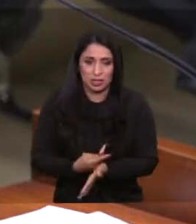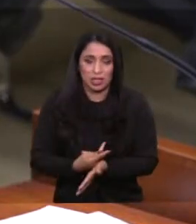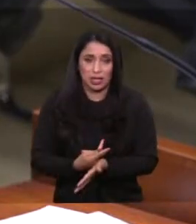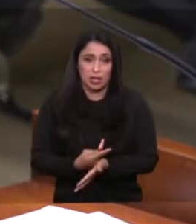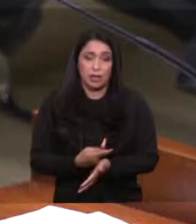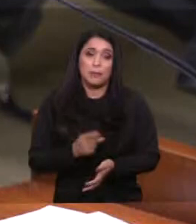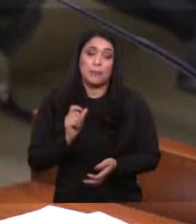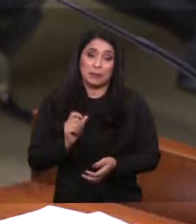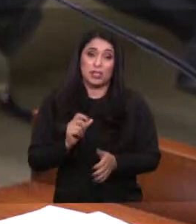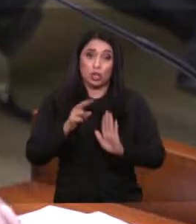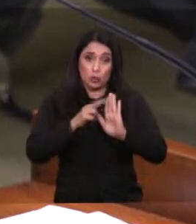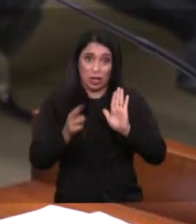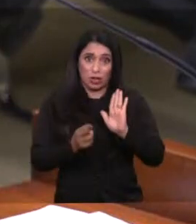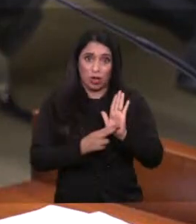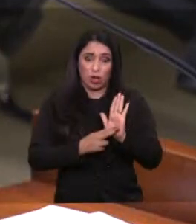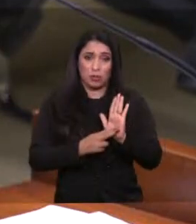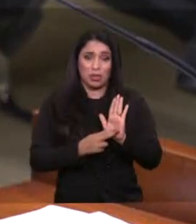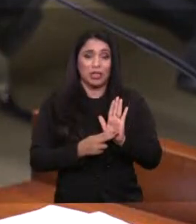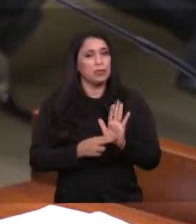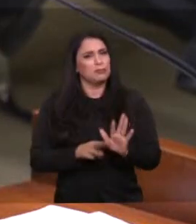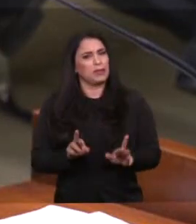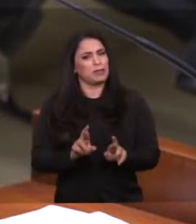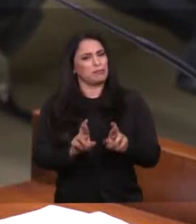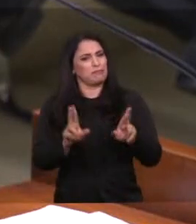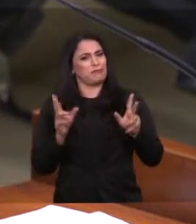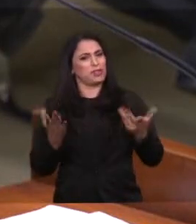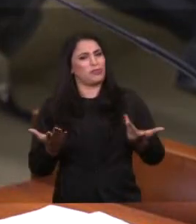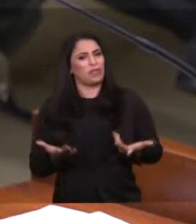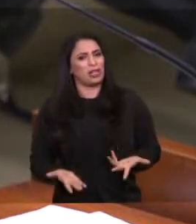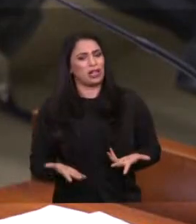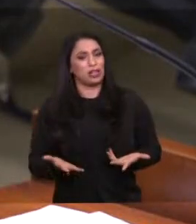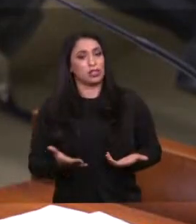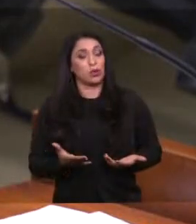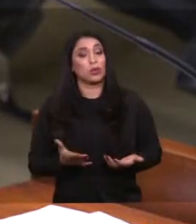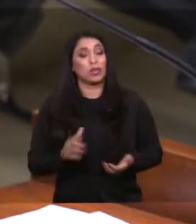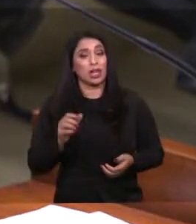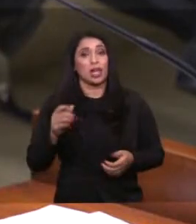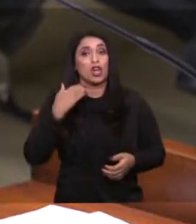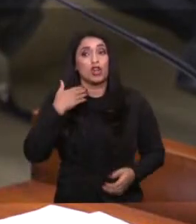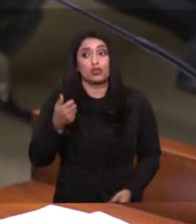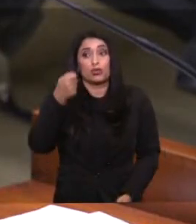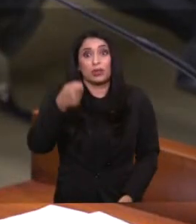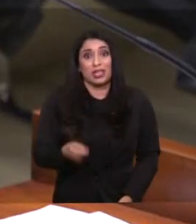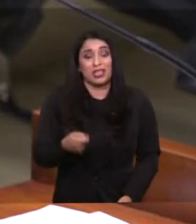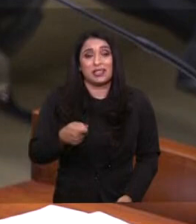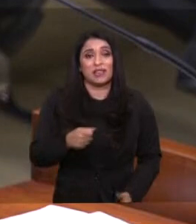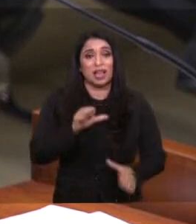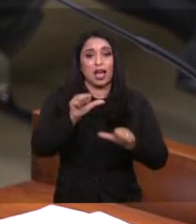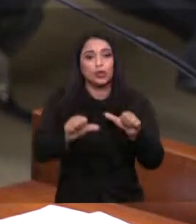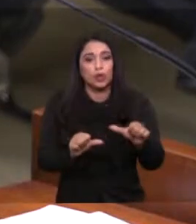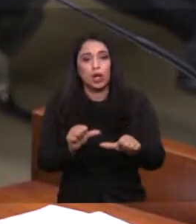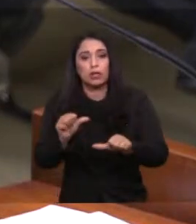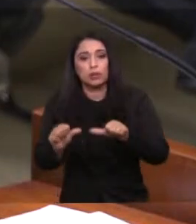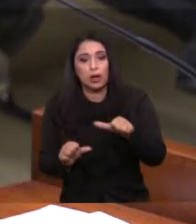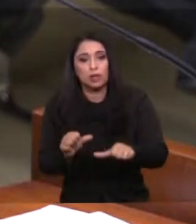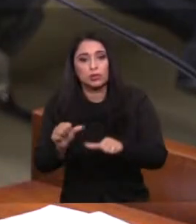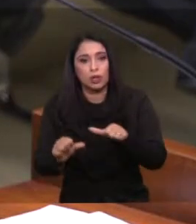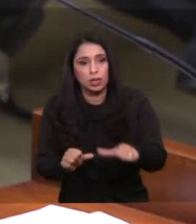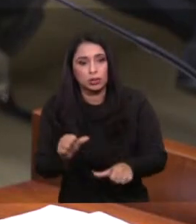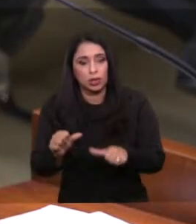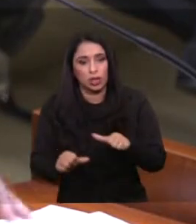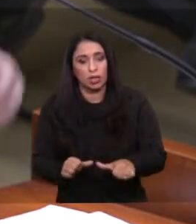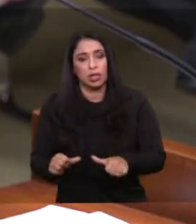uma norma que causa perplexidade, a do rodízio de juízes, de magistrados. A violação à garantia